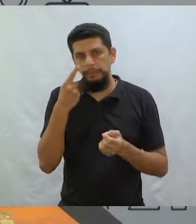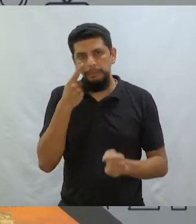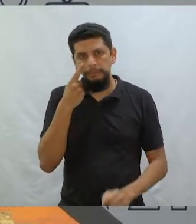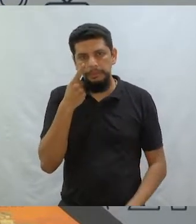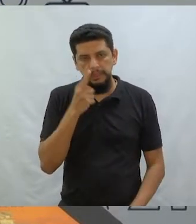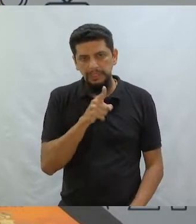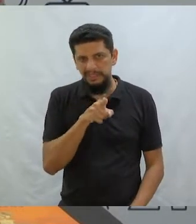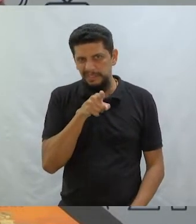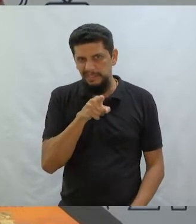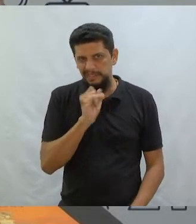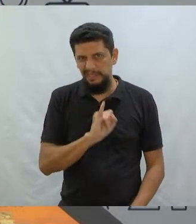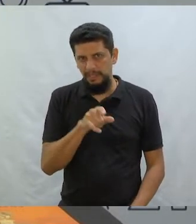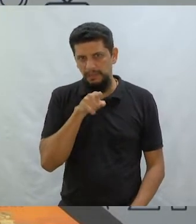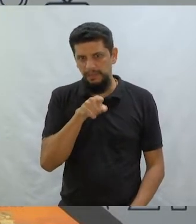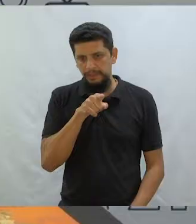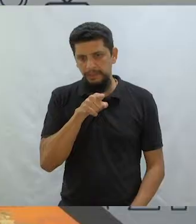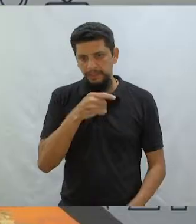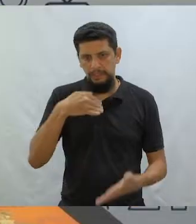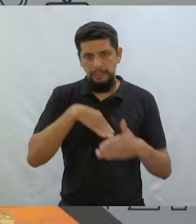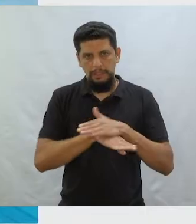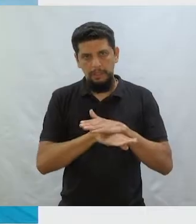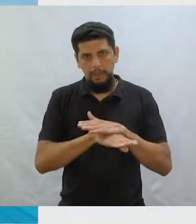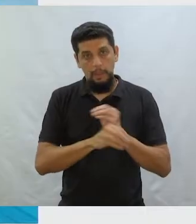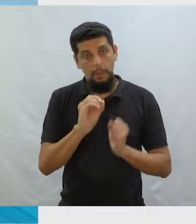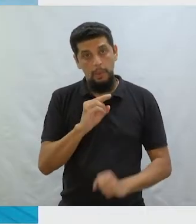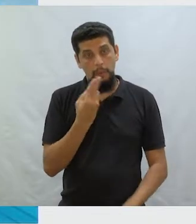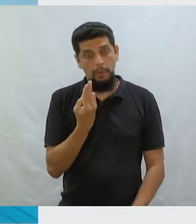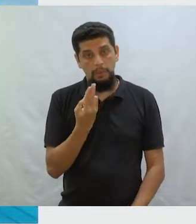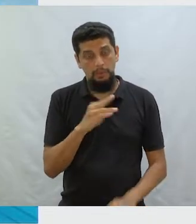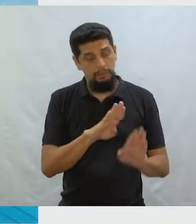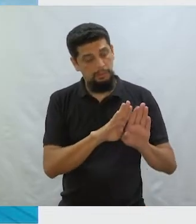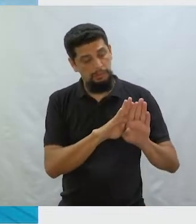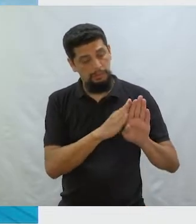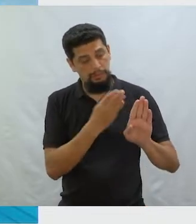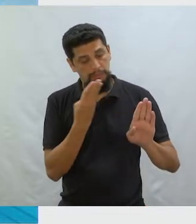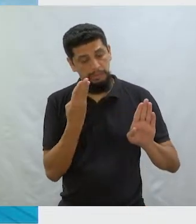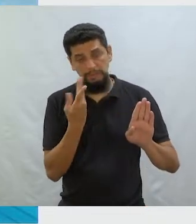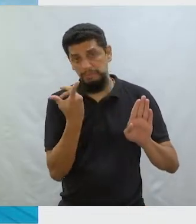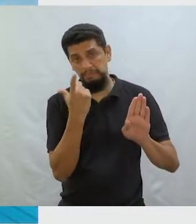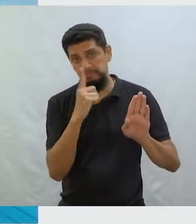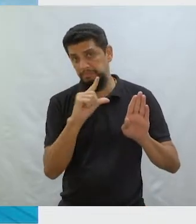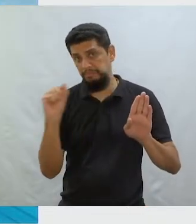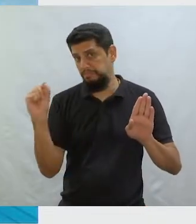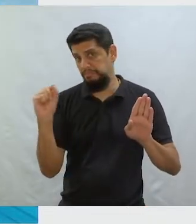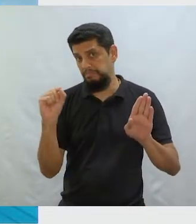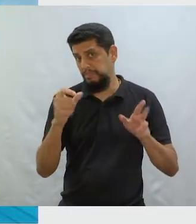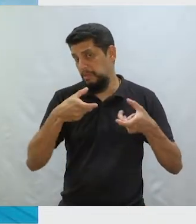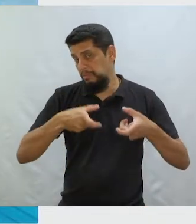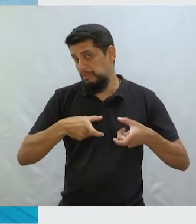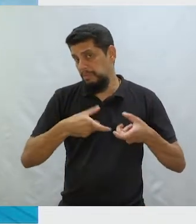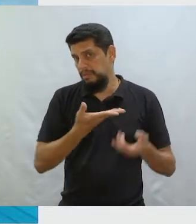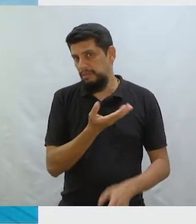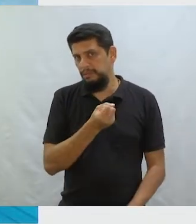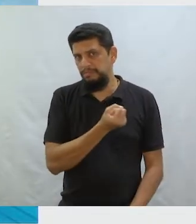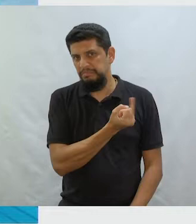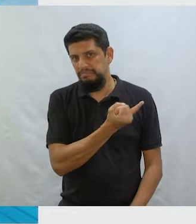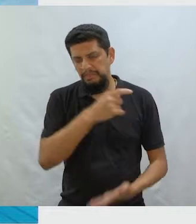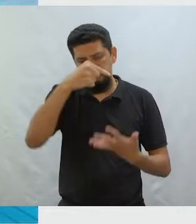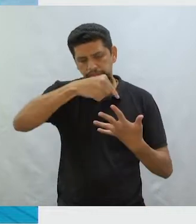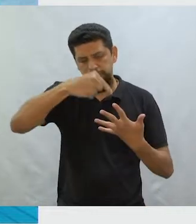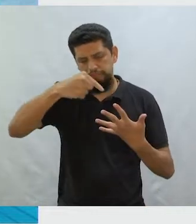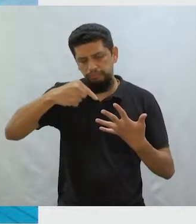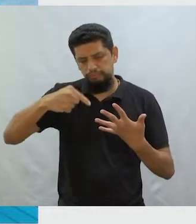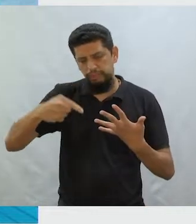enxergam Será que você está entrando ou será que a porta é para sair de algum lugar olha quanta